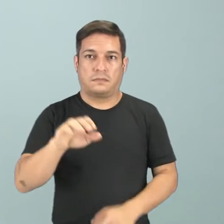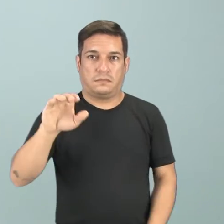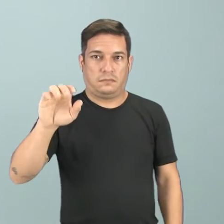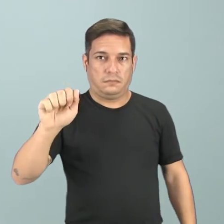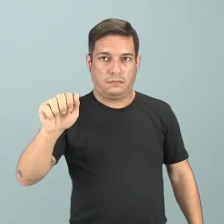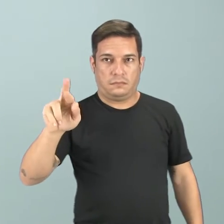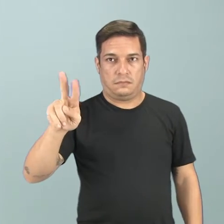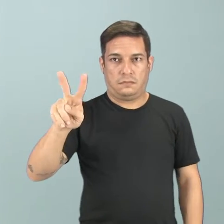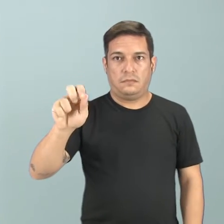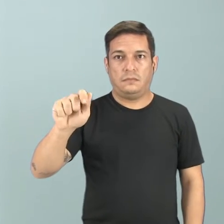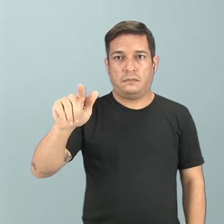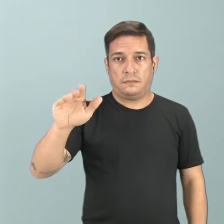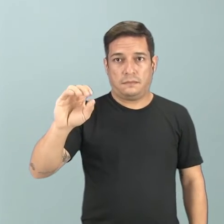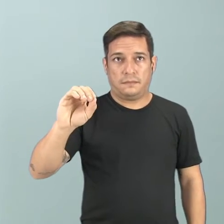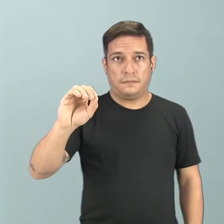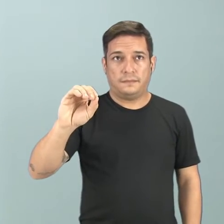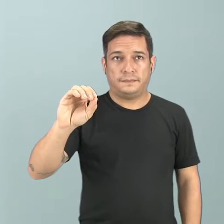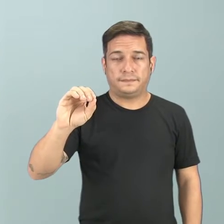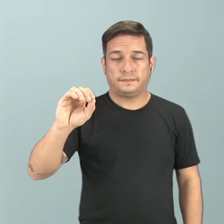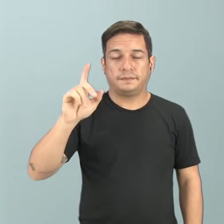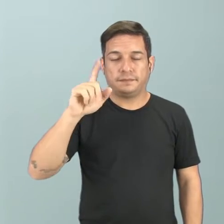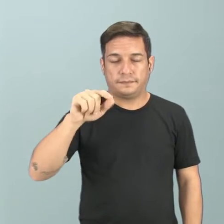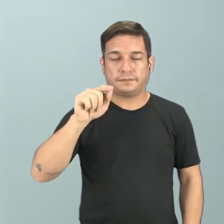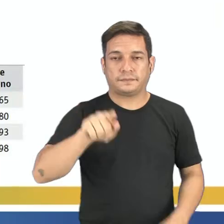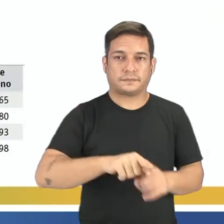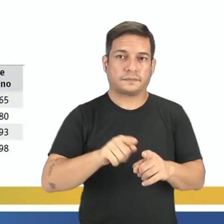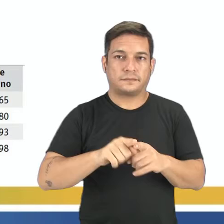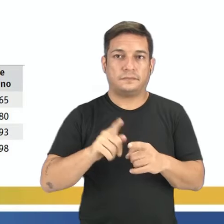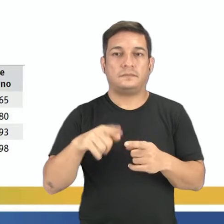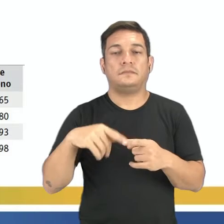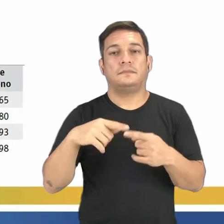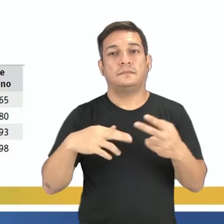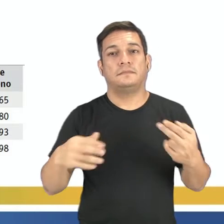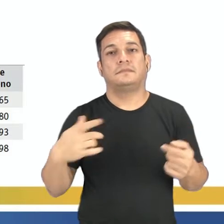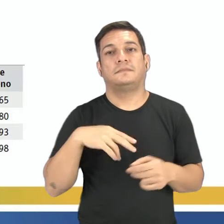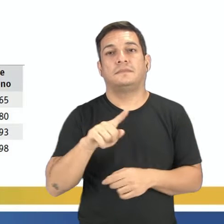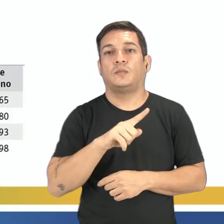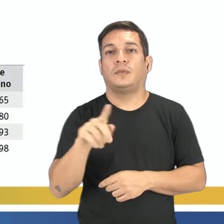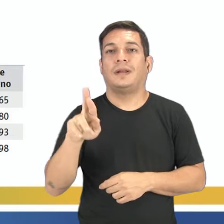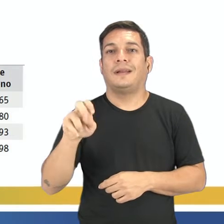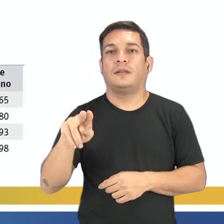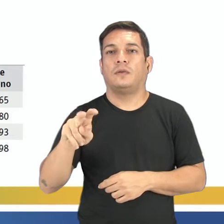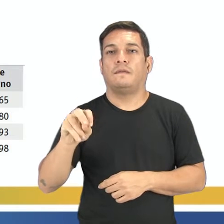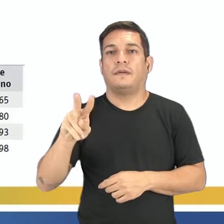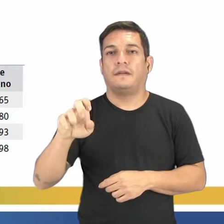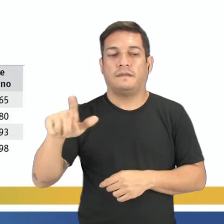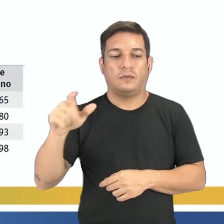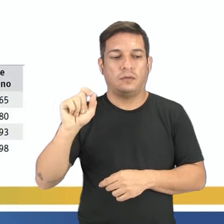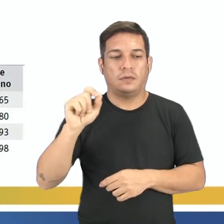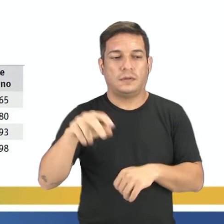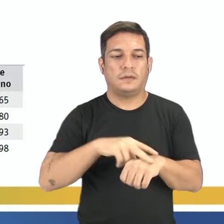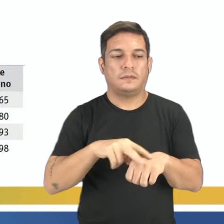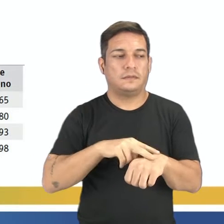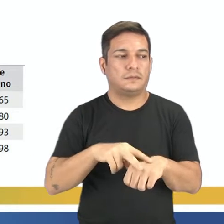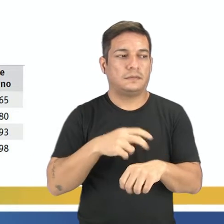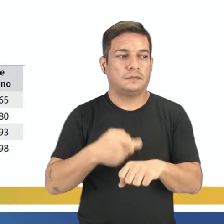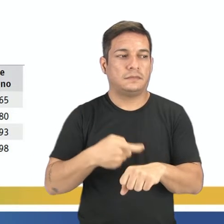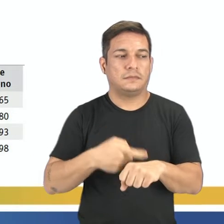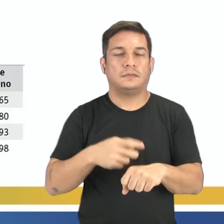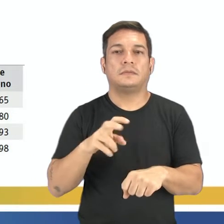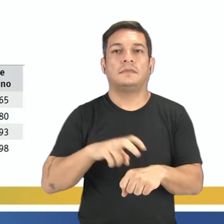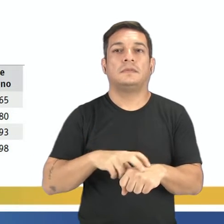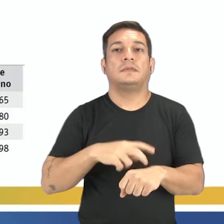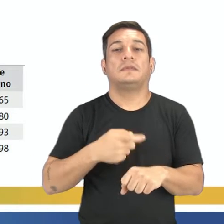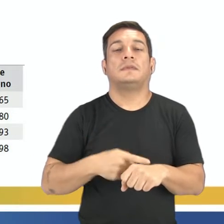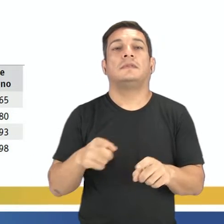Carvão é também um combustível não renovável. Uma das grandes desvantagens do carvão é